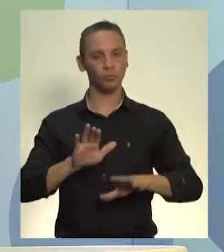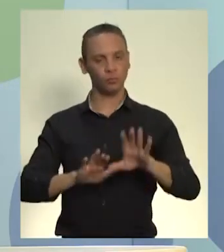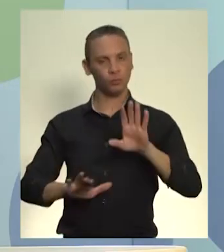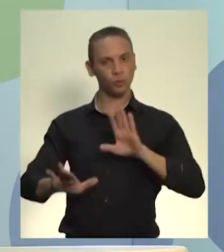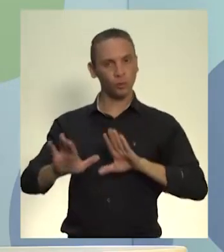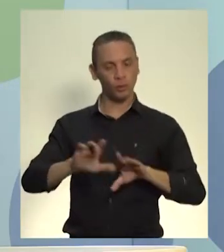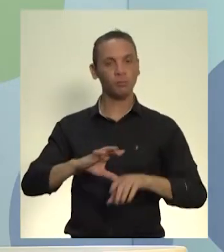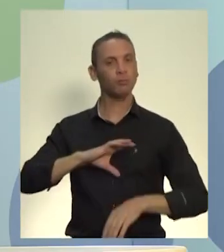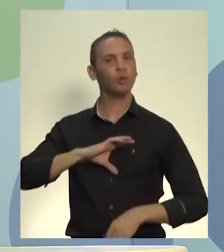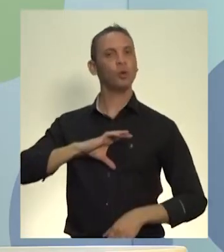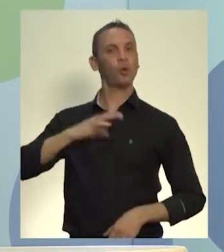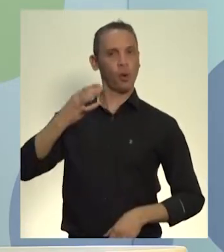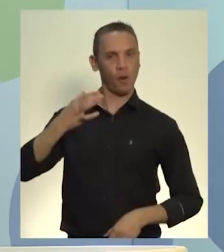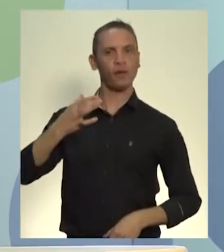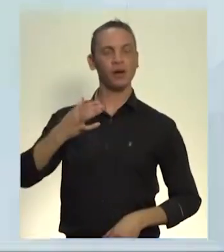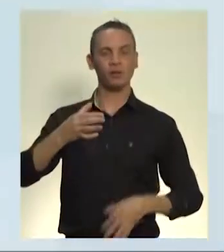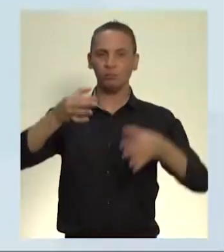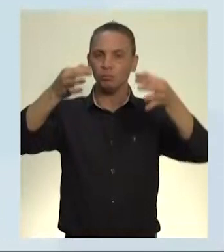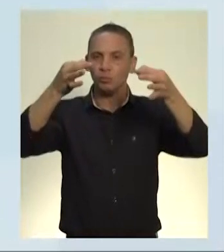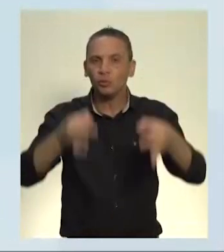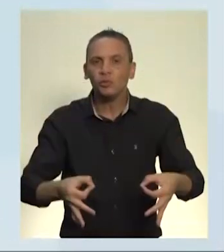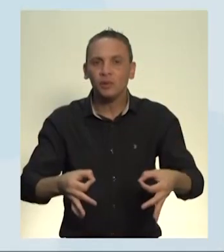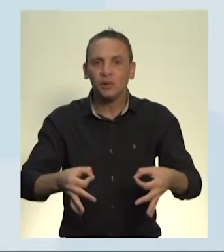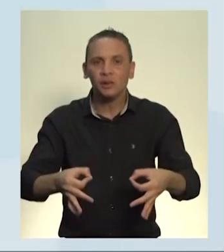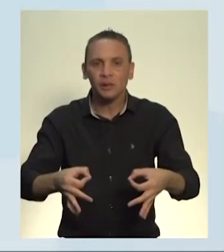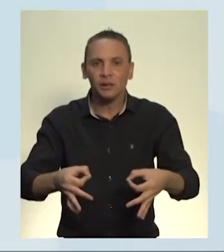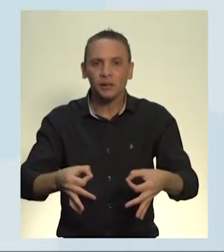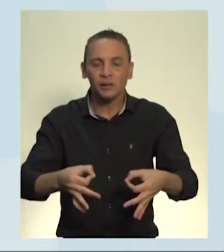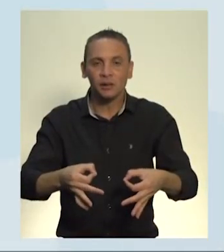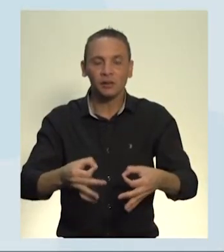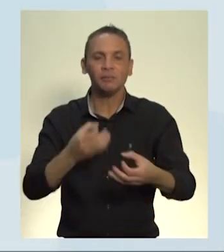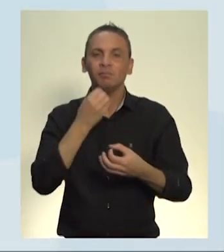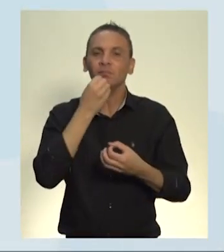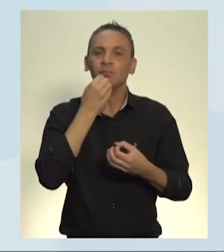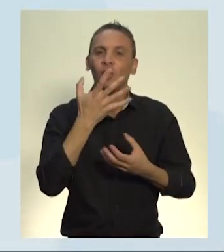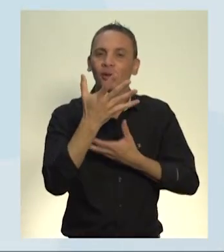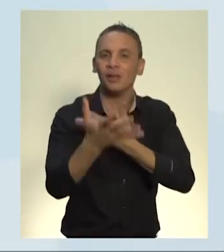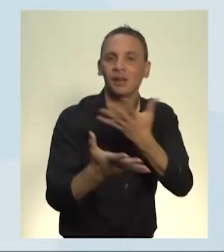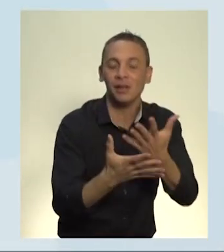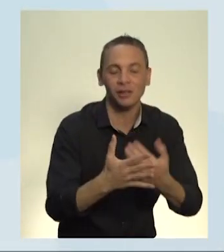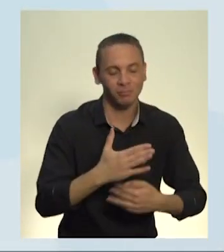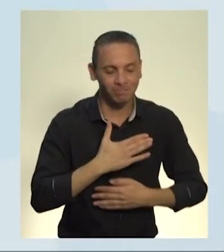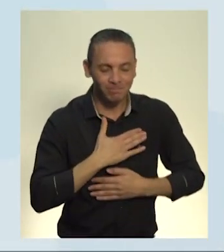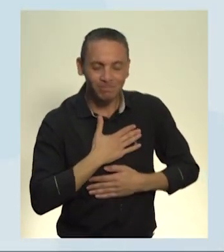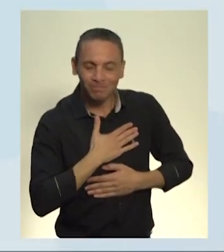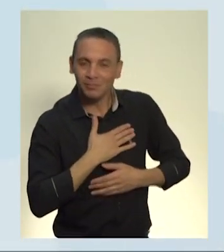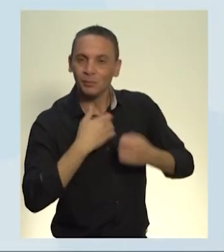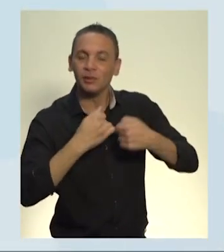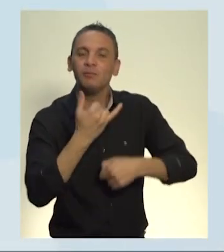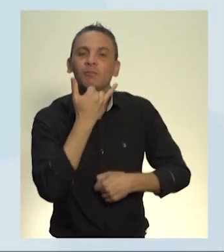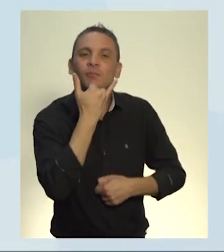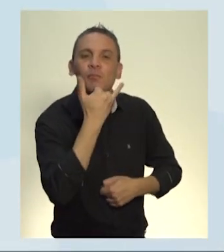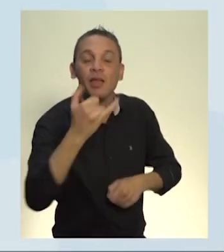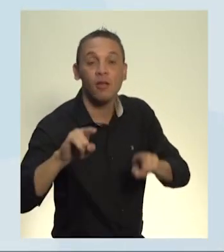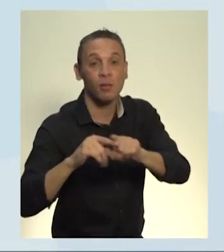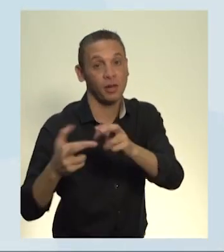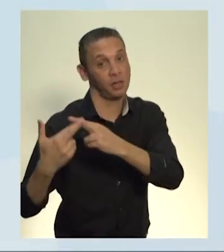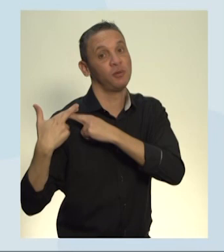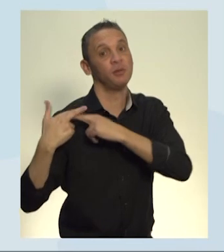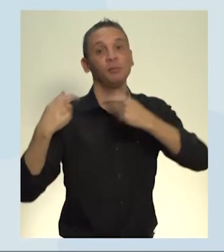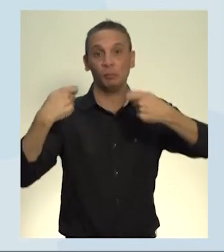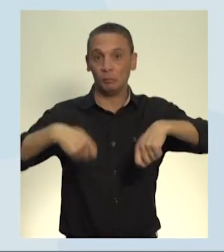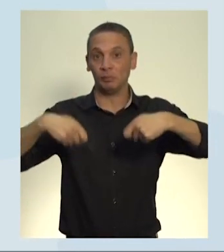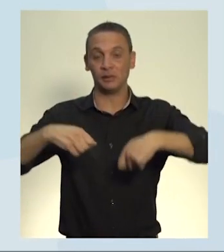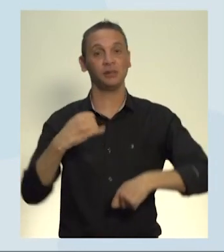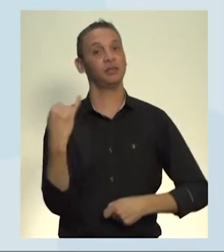prudência, coragem, justiça, generosidade, gratidão, perdão e responsabilidade.